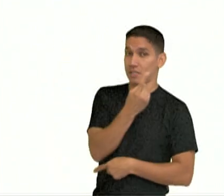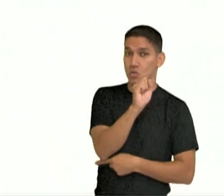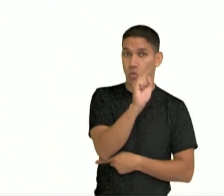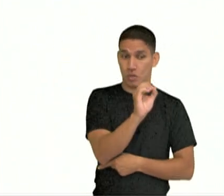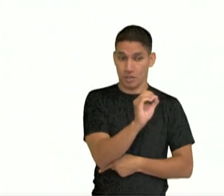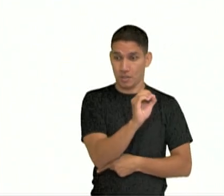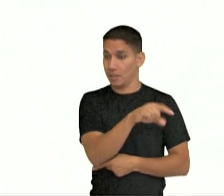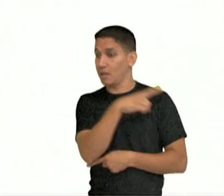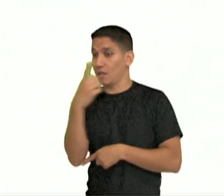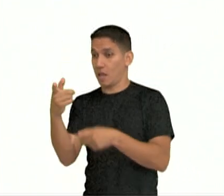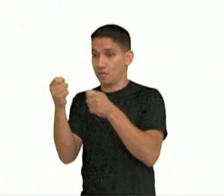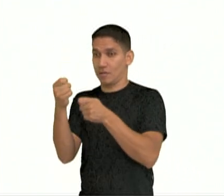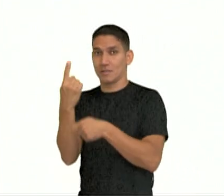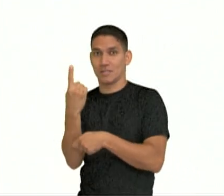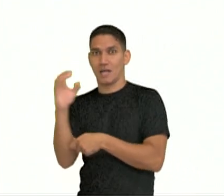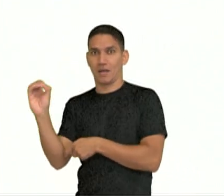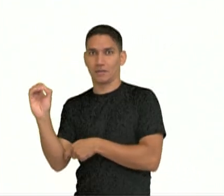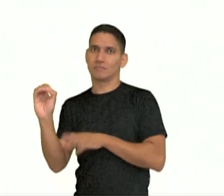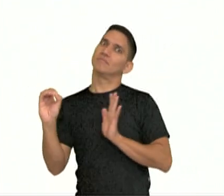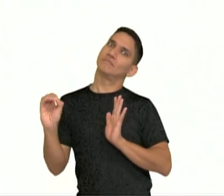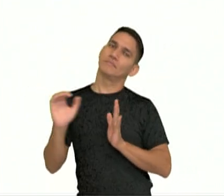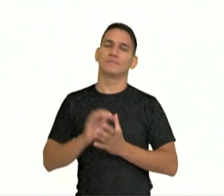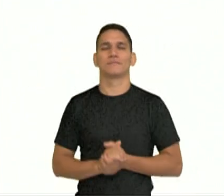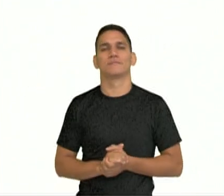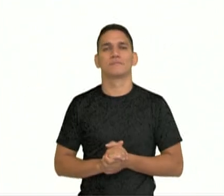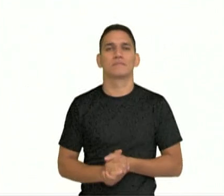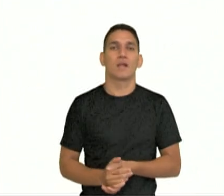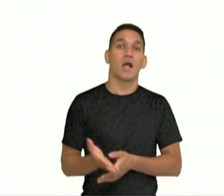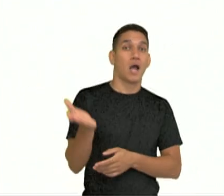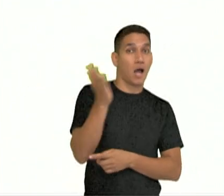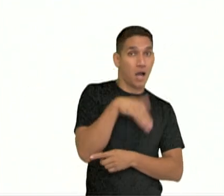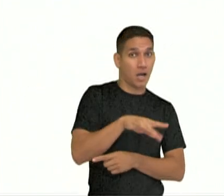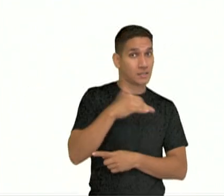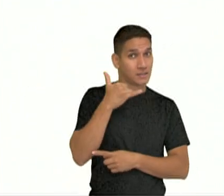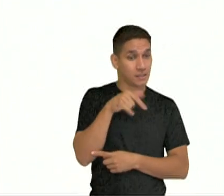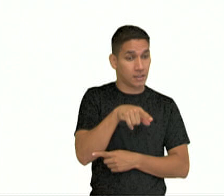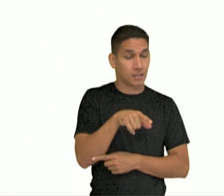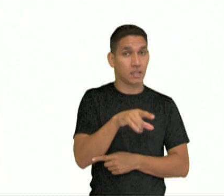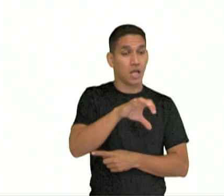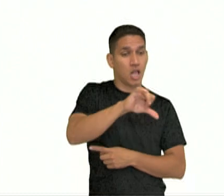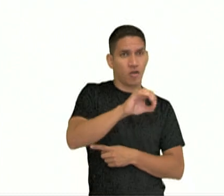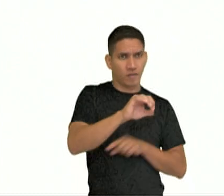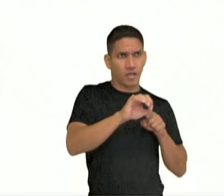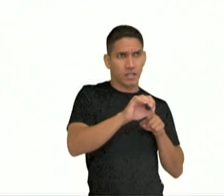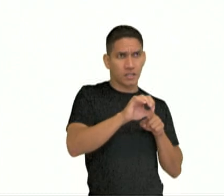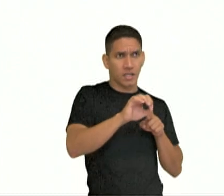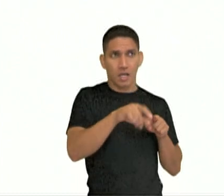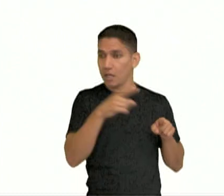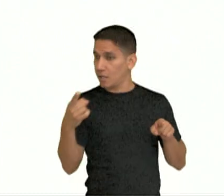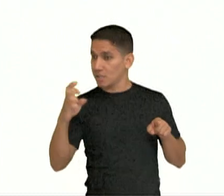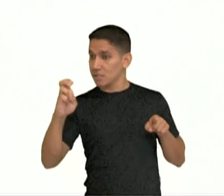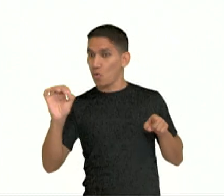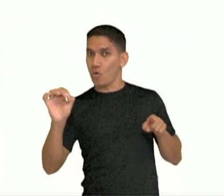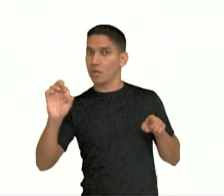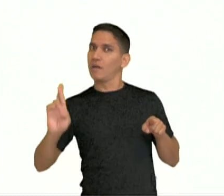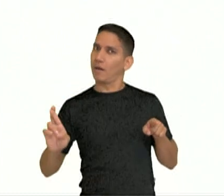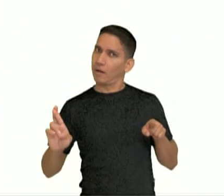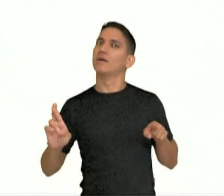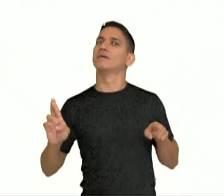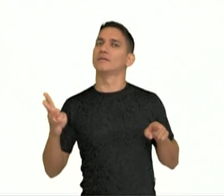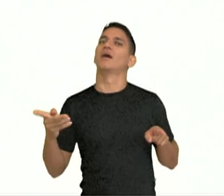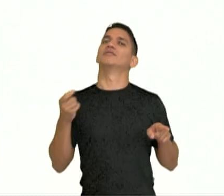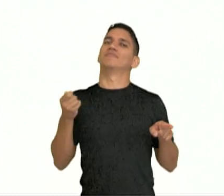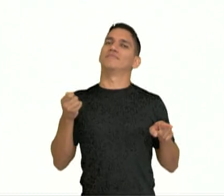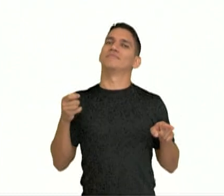e começou a gastar R$100. O plano de celular, ela reduziu para um plano mais barato de R$50 e que